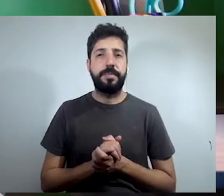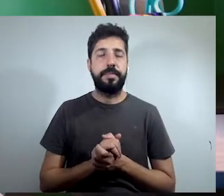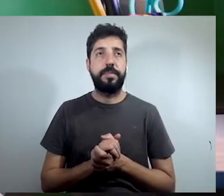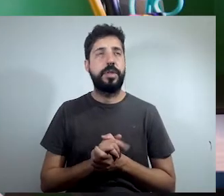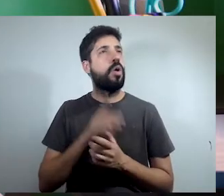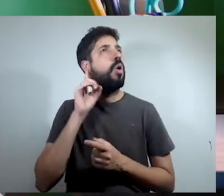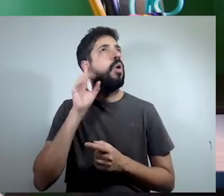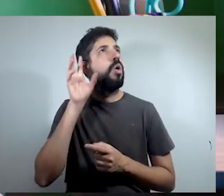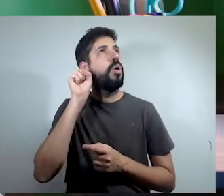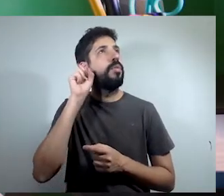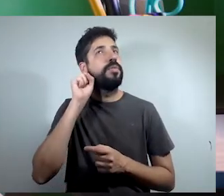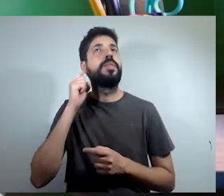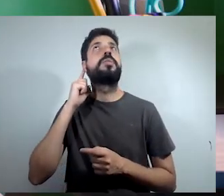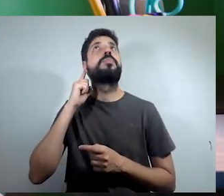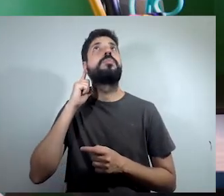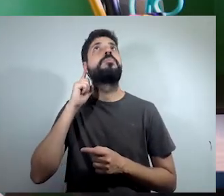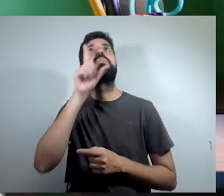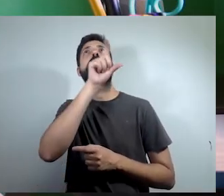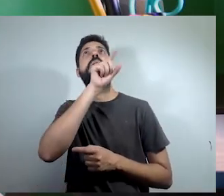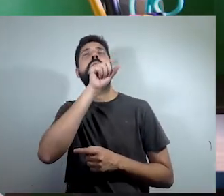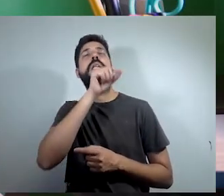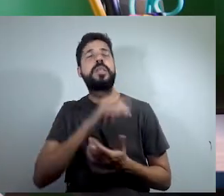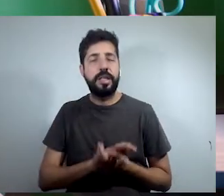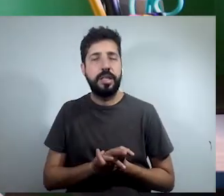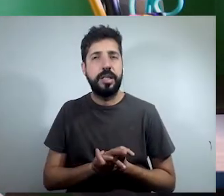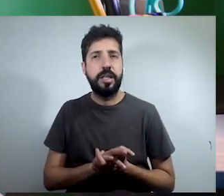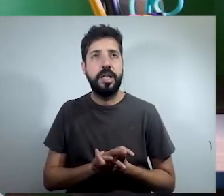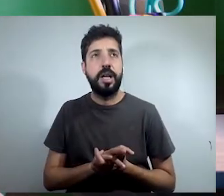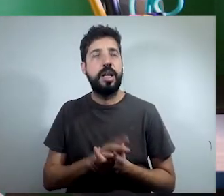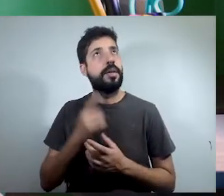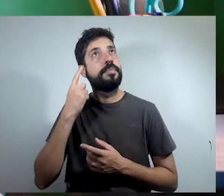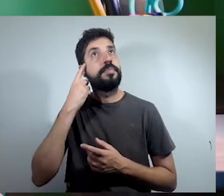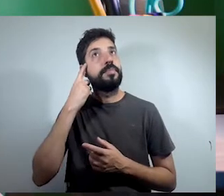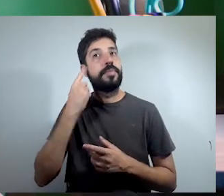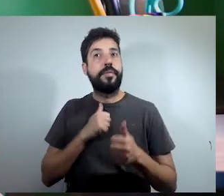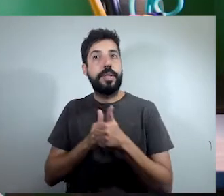Ele ouvia som de pássaros e ele resolveu seguir